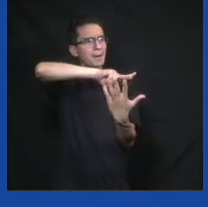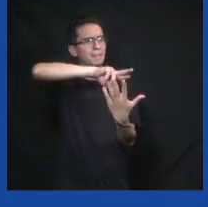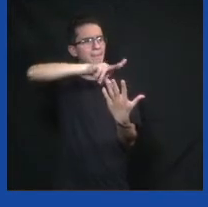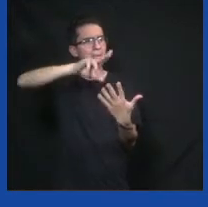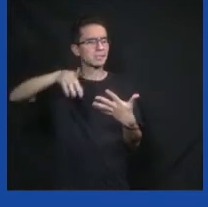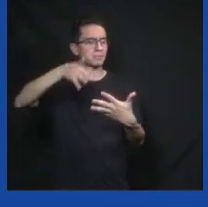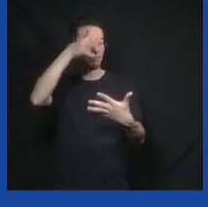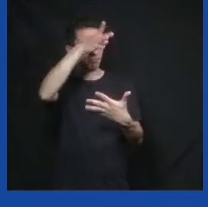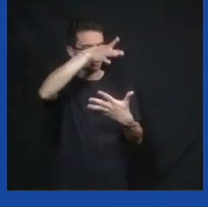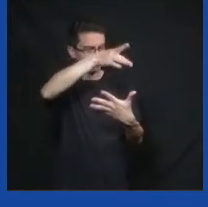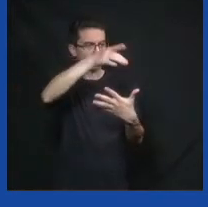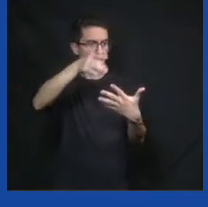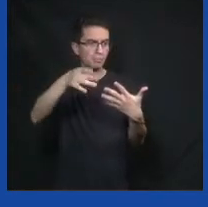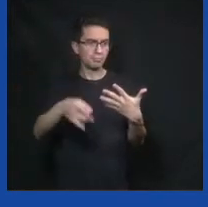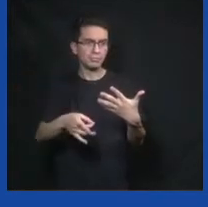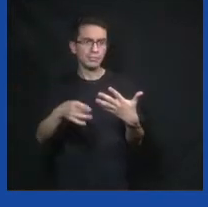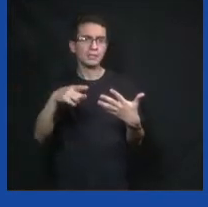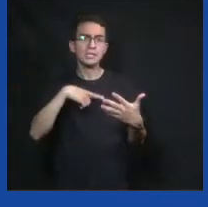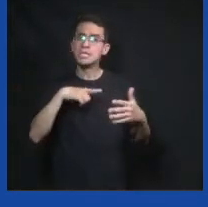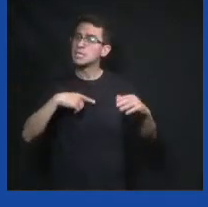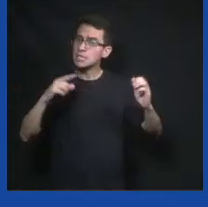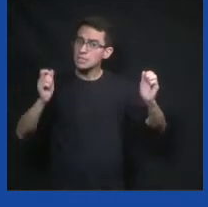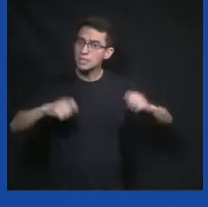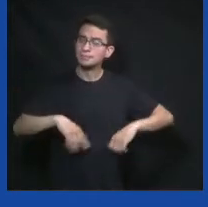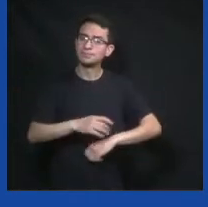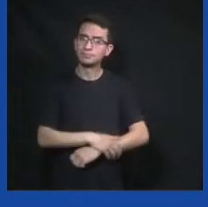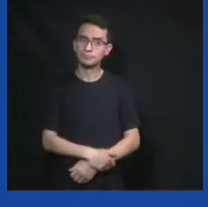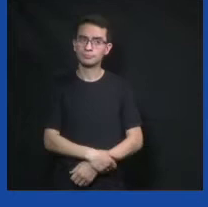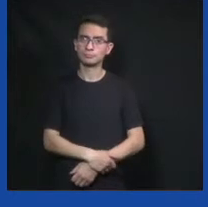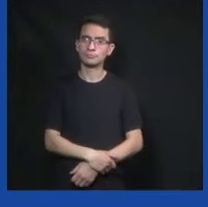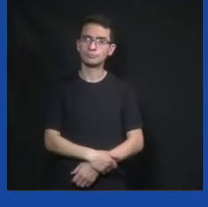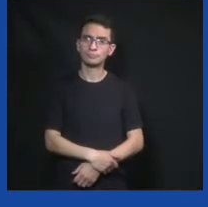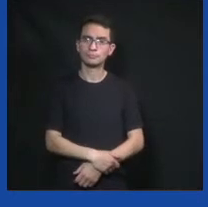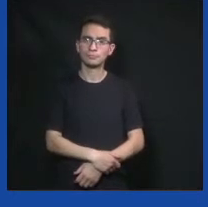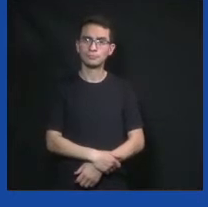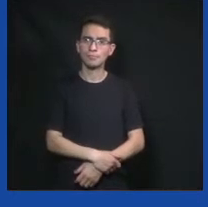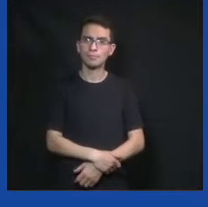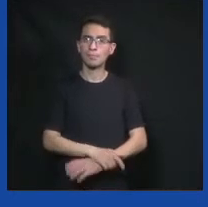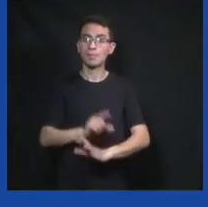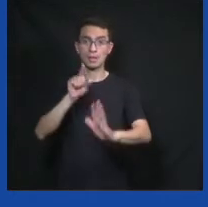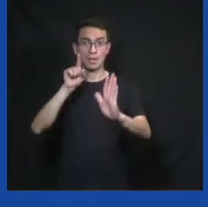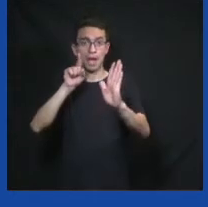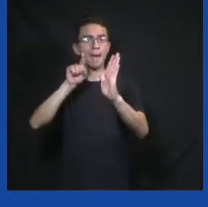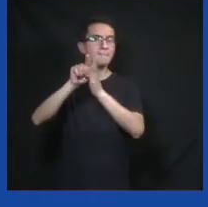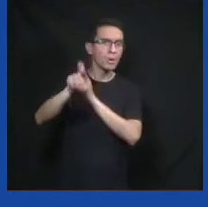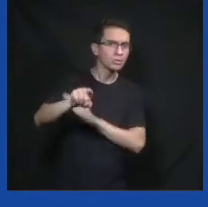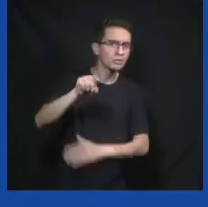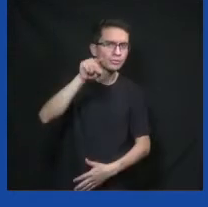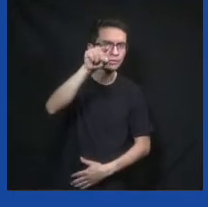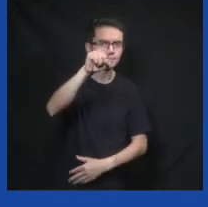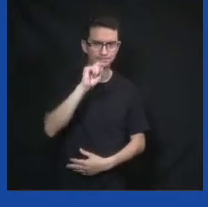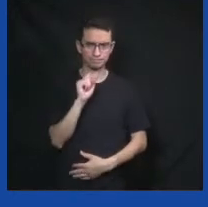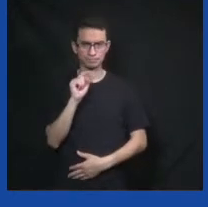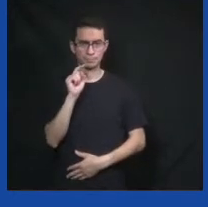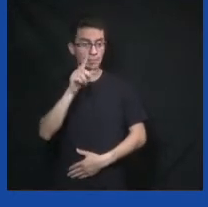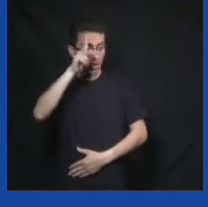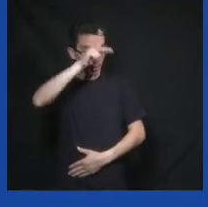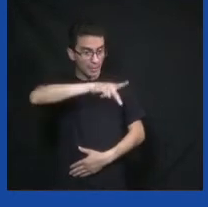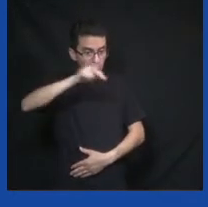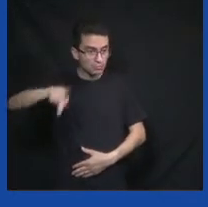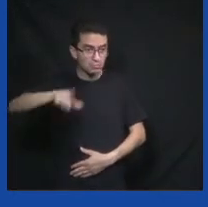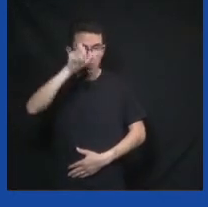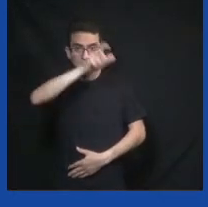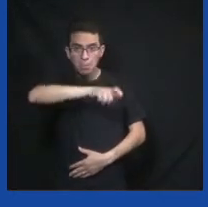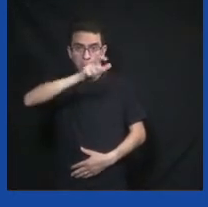setores. Mas que professor nesse país hoje tem condições, e eu estou falando da rede pública,